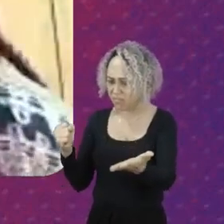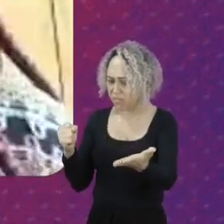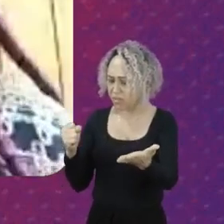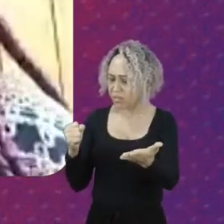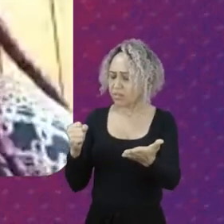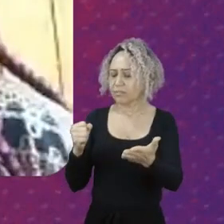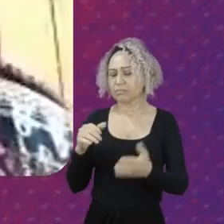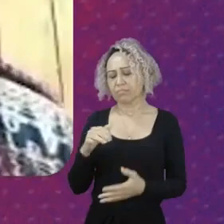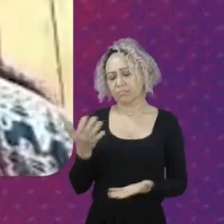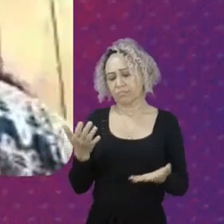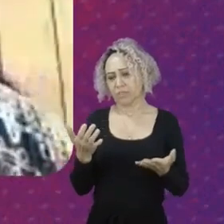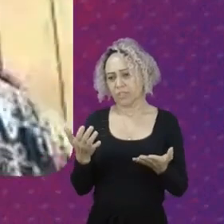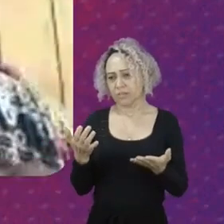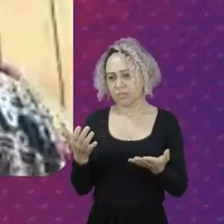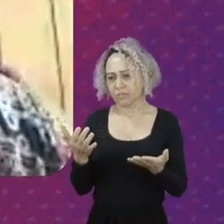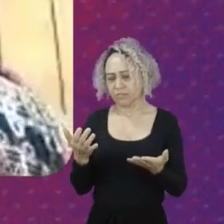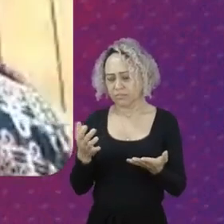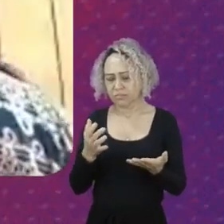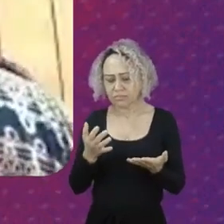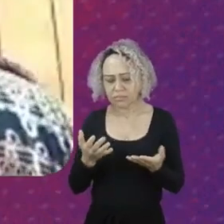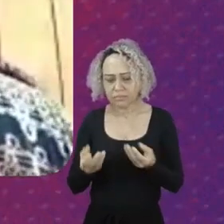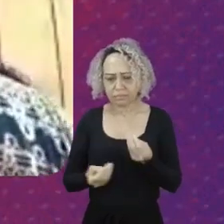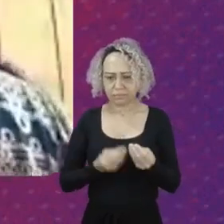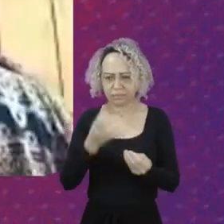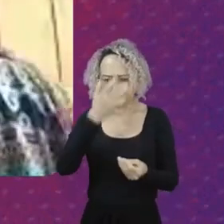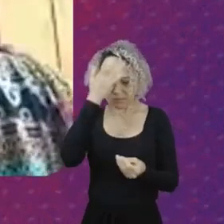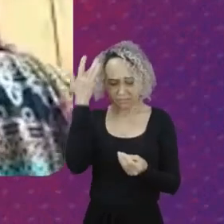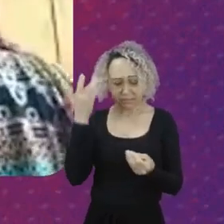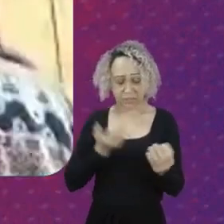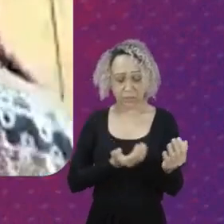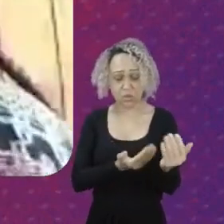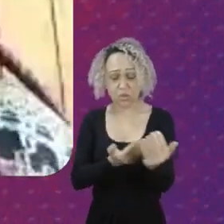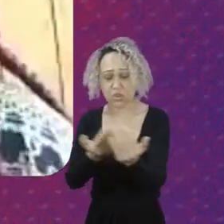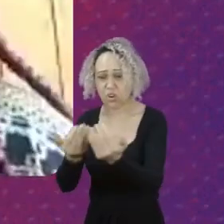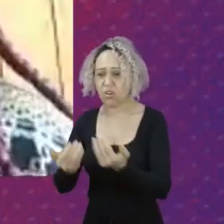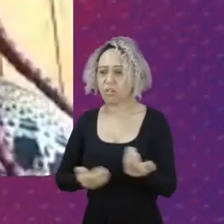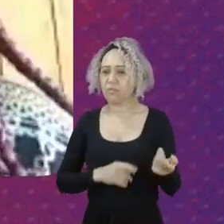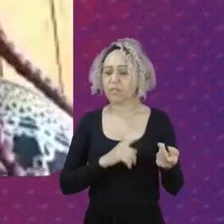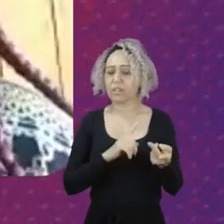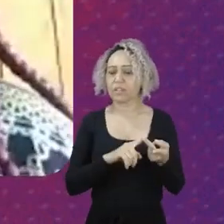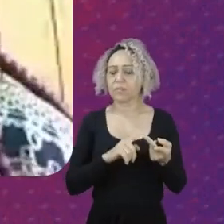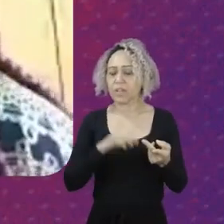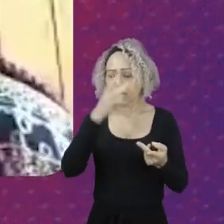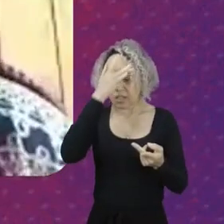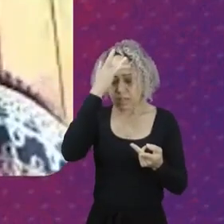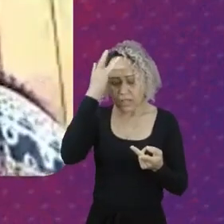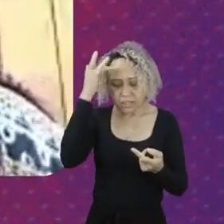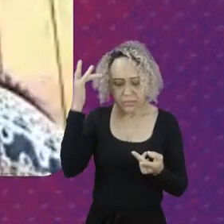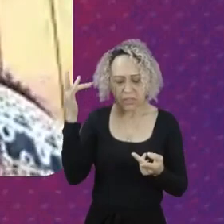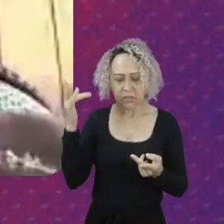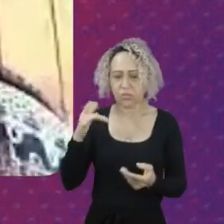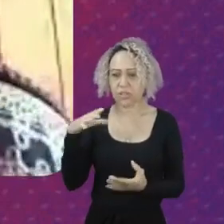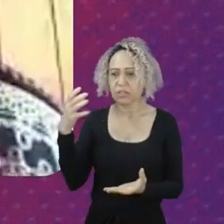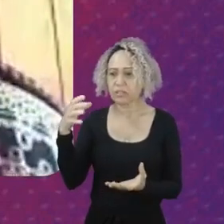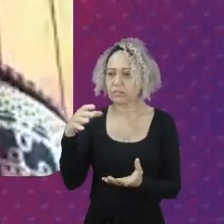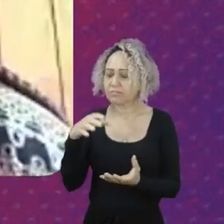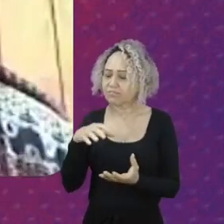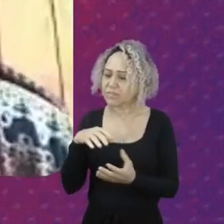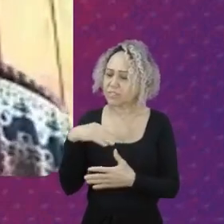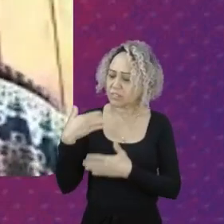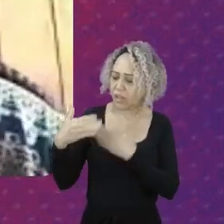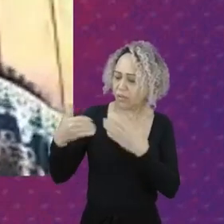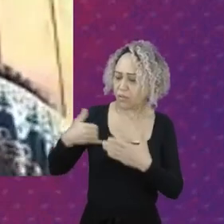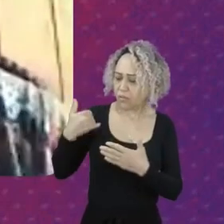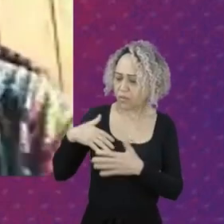a gente olha o quanto, né, essas vidas elas são facilmente descartadas. Então, produzir uma